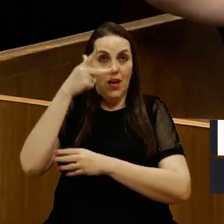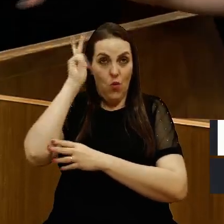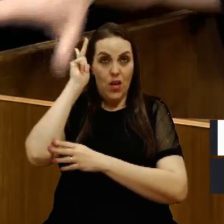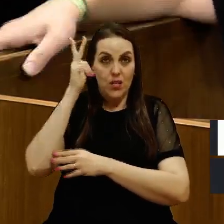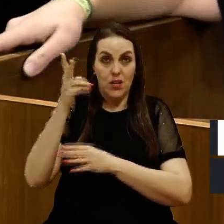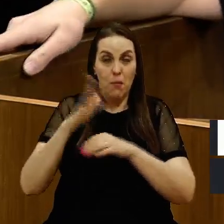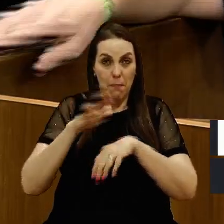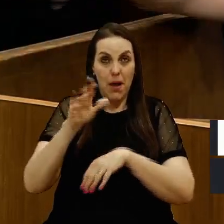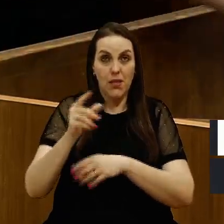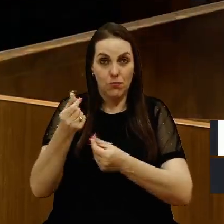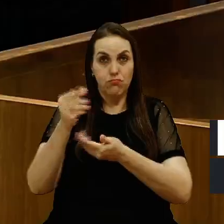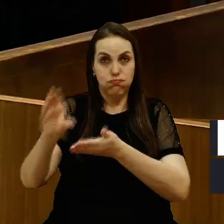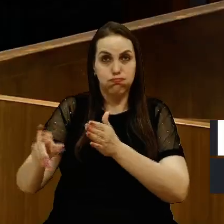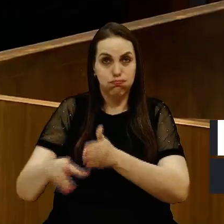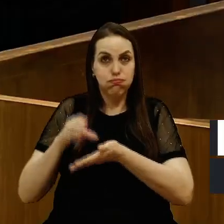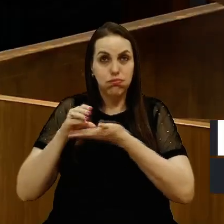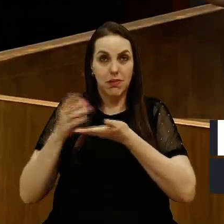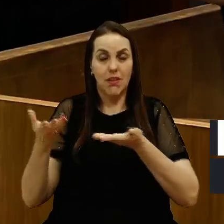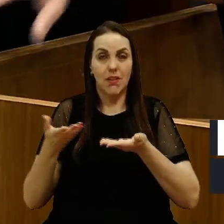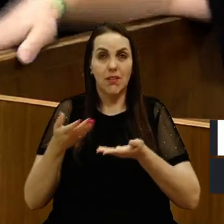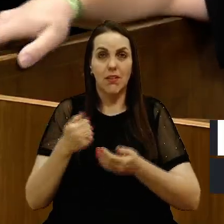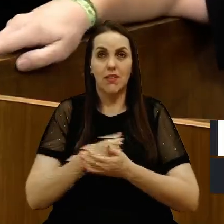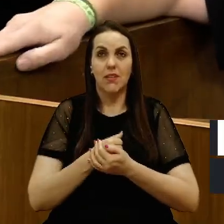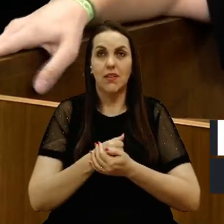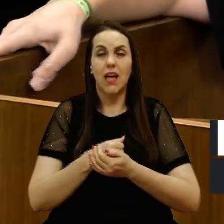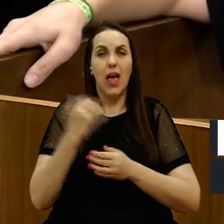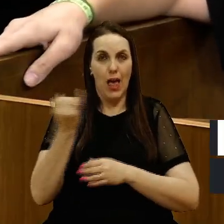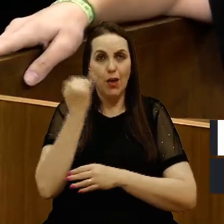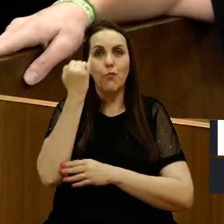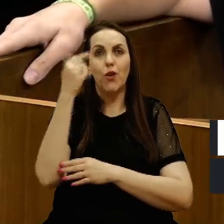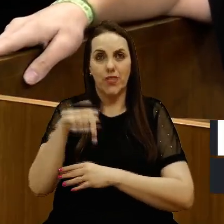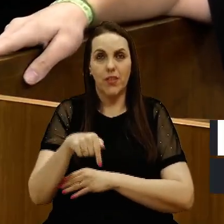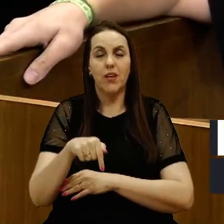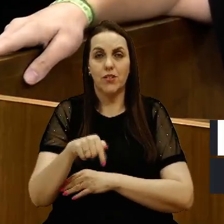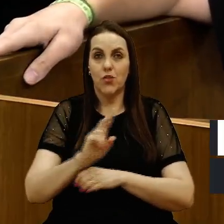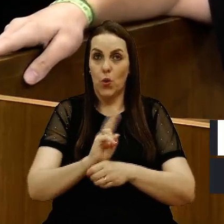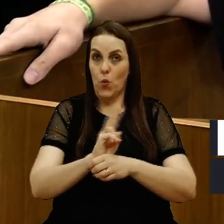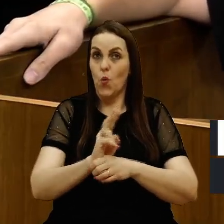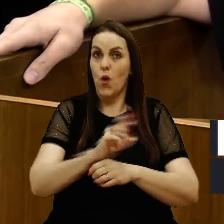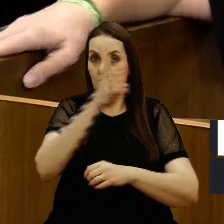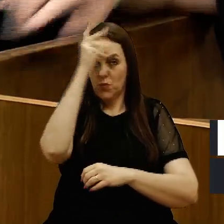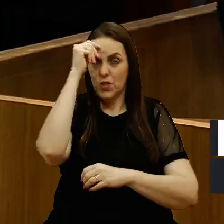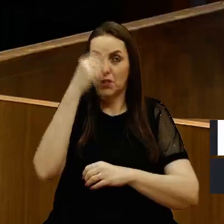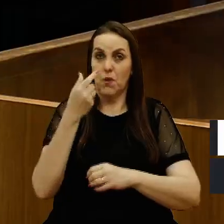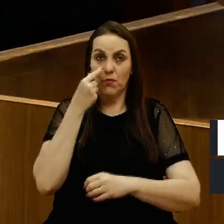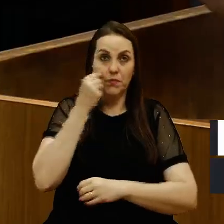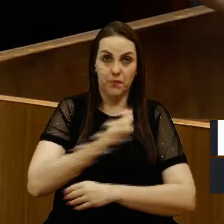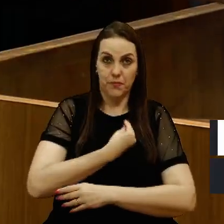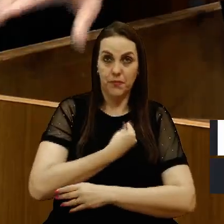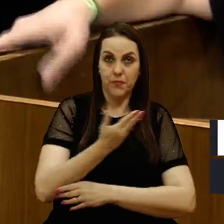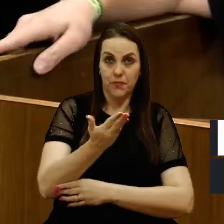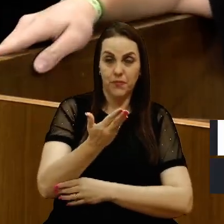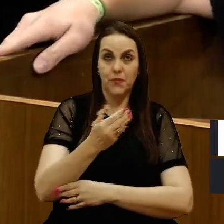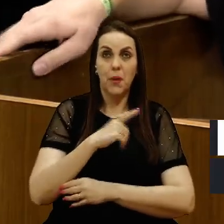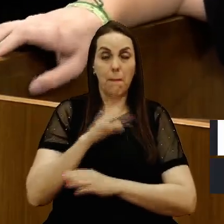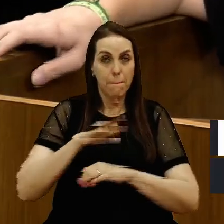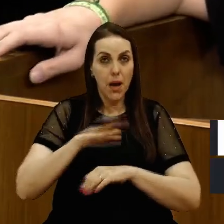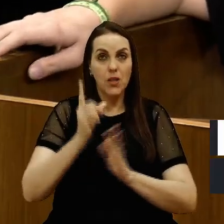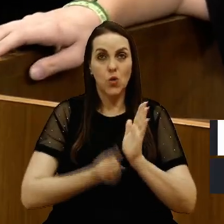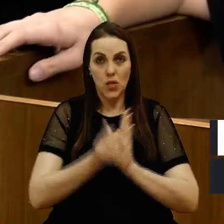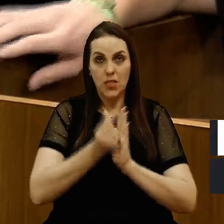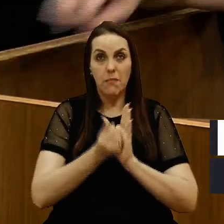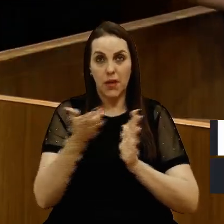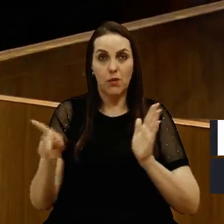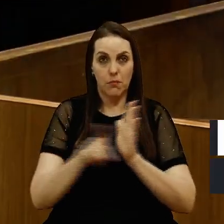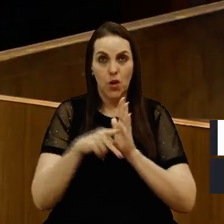mais recursos para a guarda. Nós cobramos aqui, importante que os guardas municipais que estão presentes nas diretrizes orçamentárias que tivessem mais orçamento para a guarda.